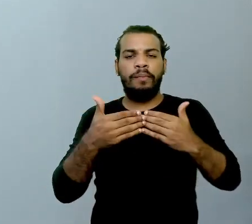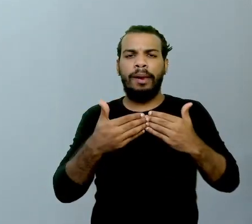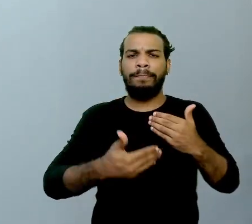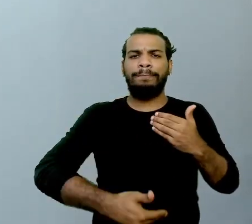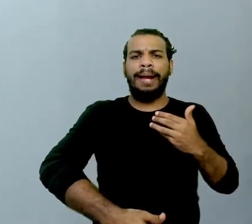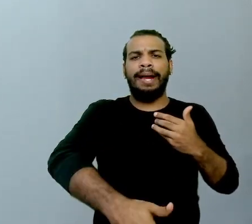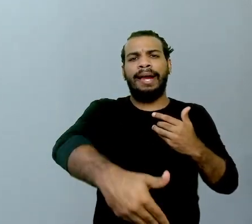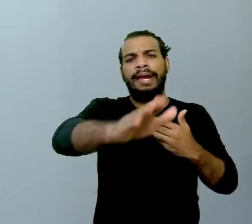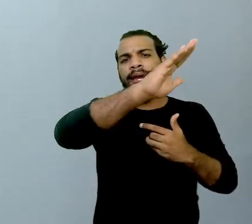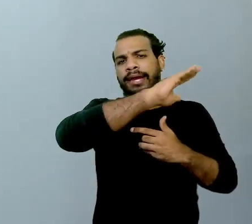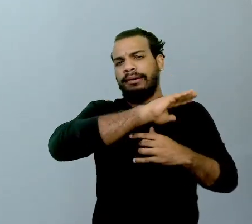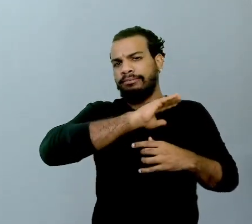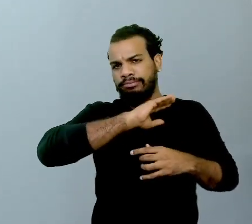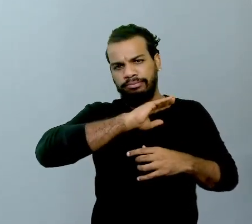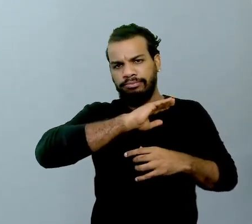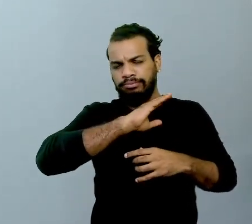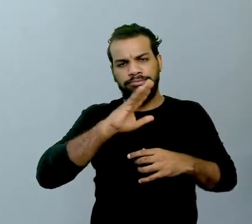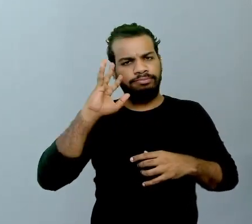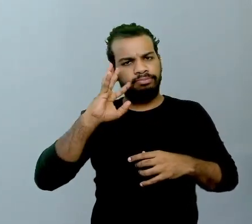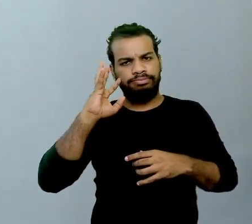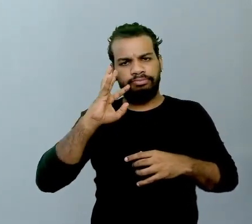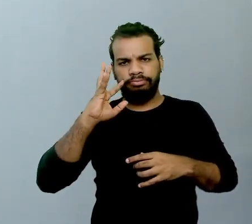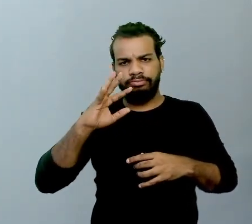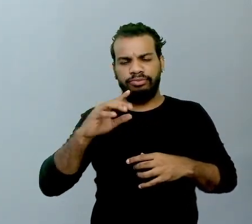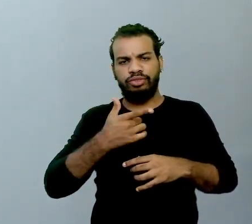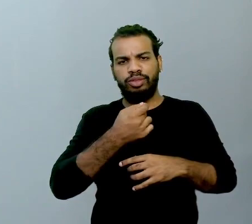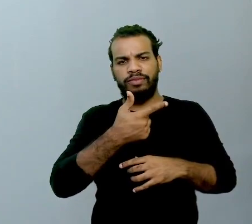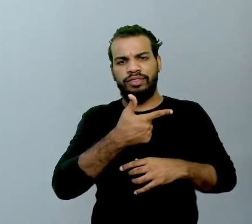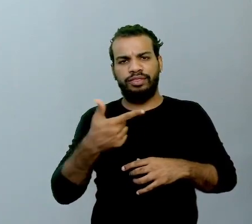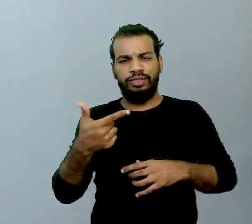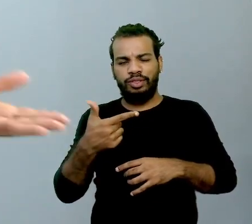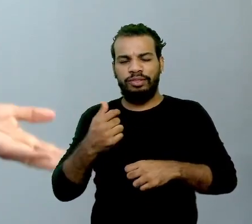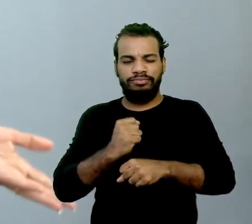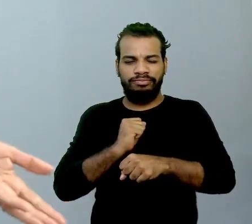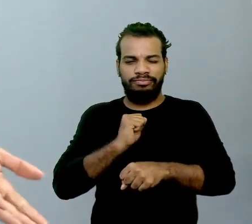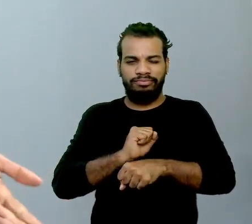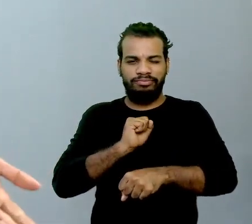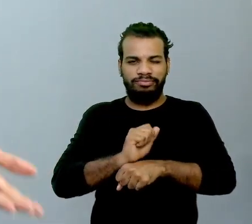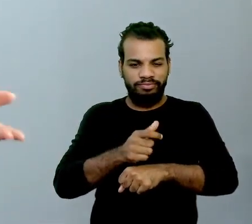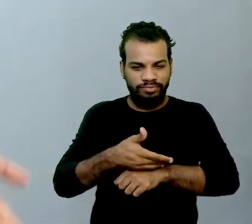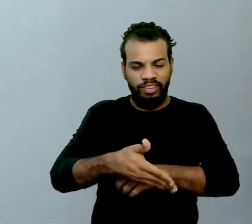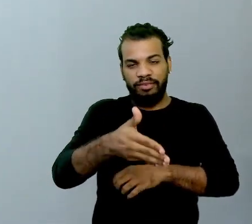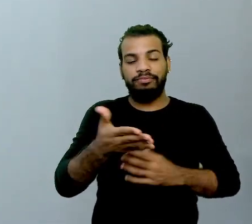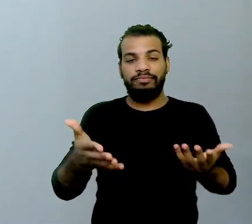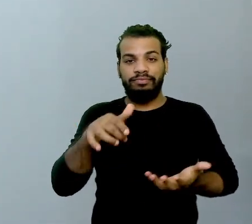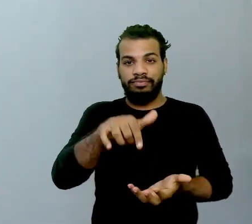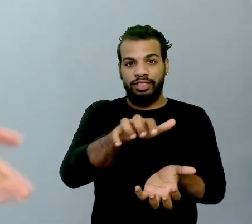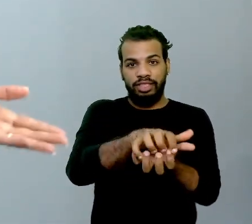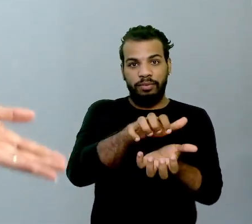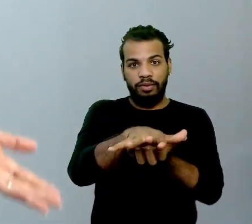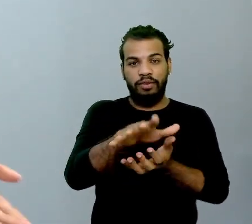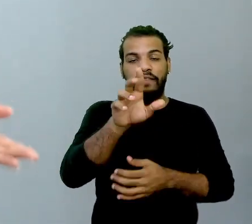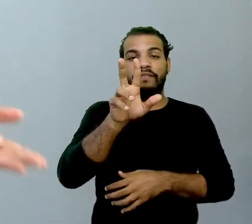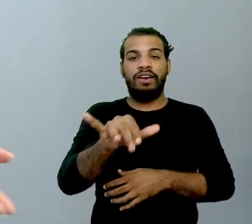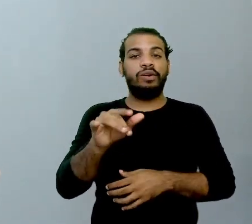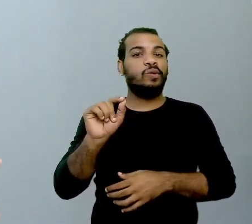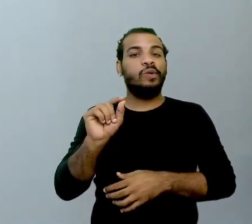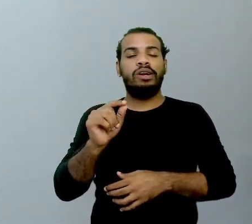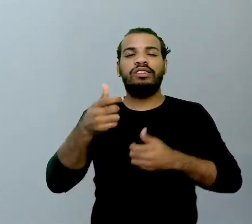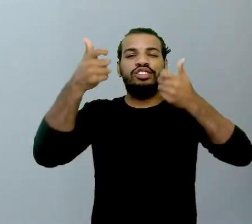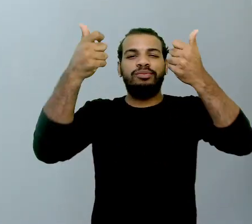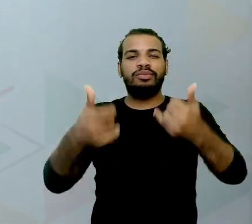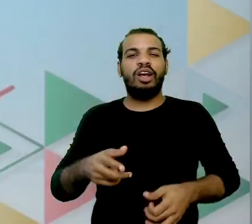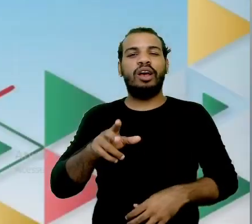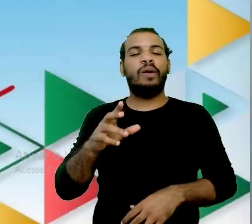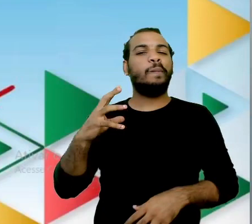aí de boa, um período muito legal. 2022 nos aguarda. E aqui no EducaPE, hoje a gente vai falar sobre o uso da música